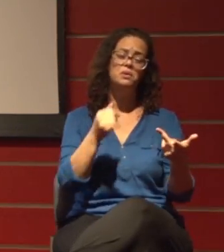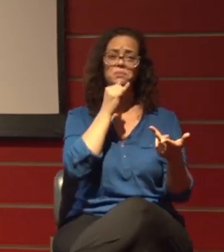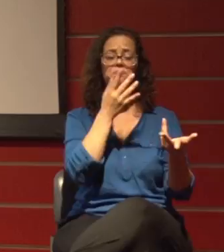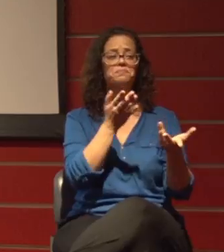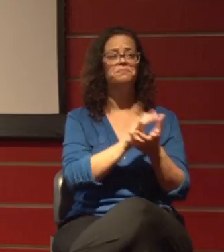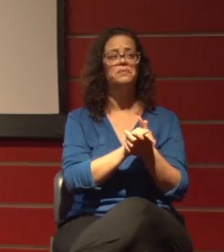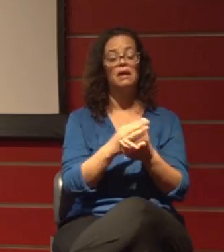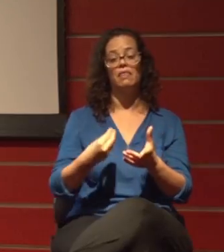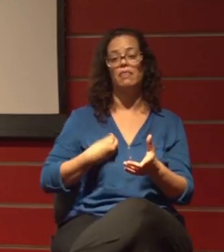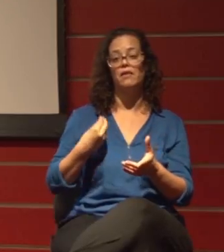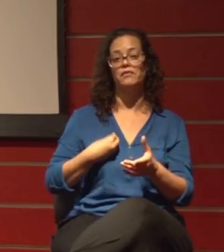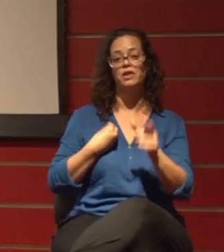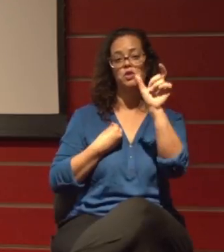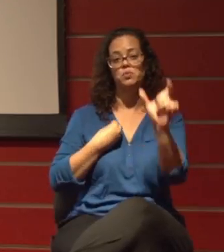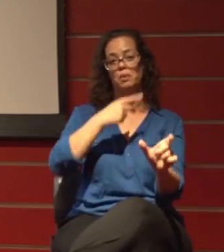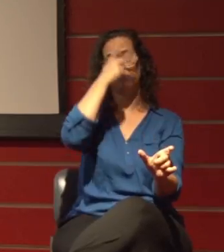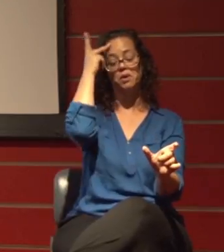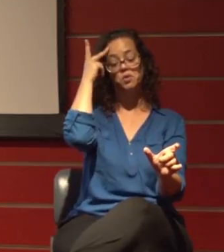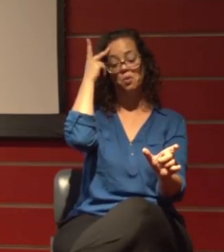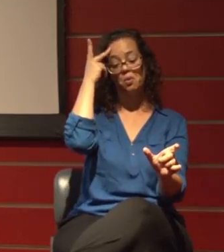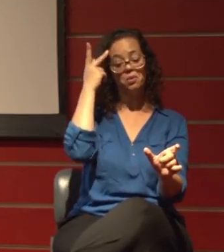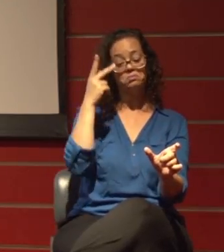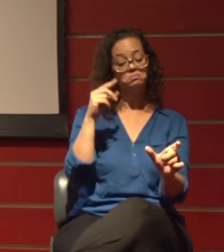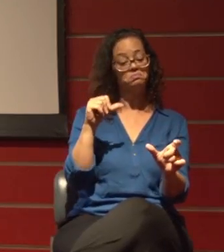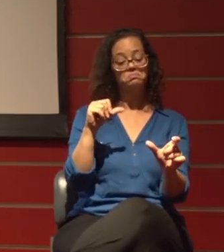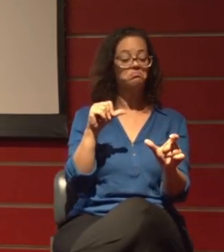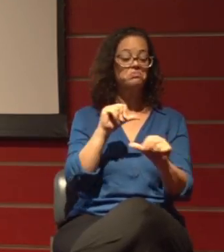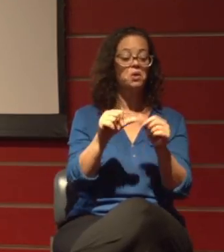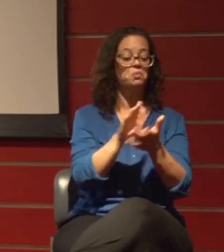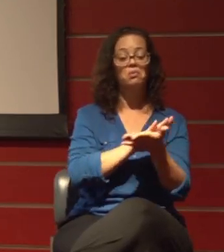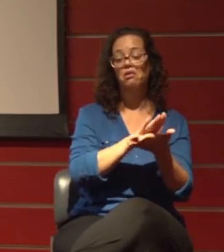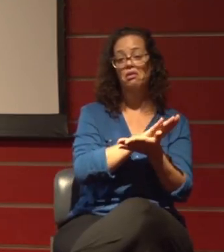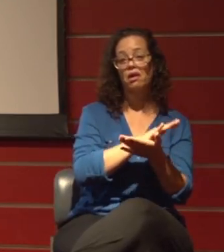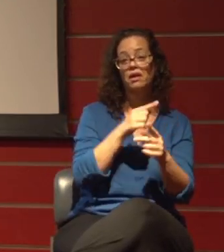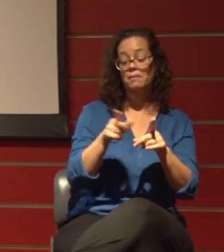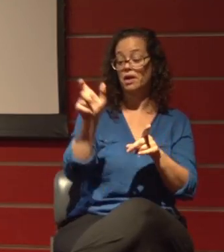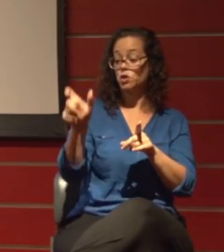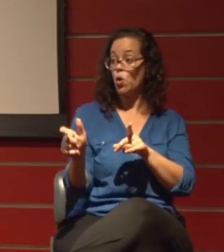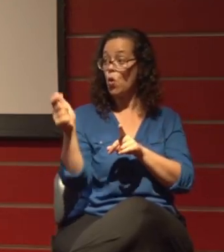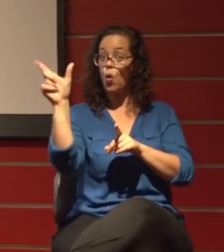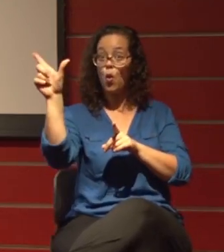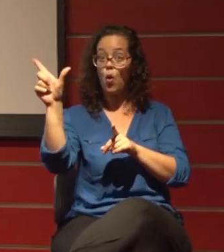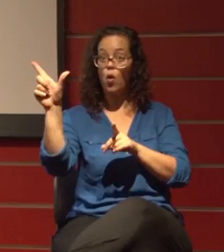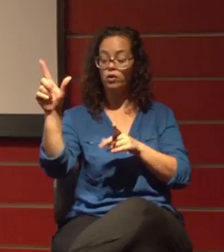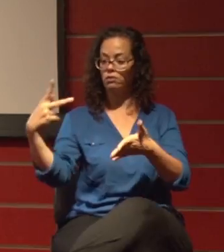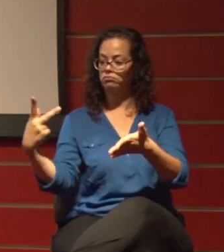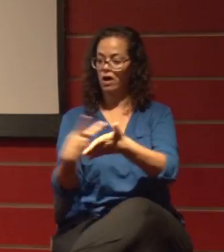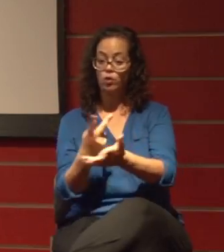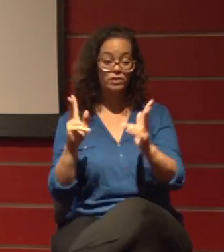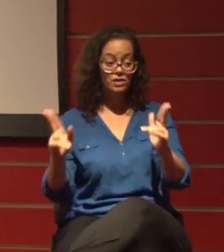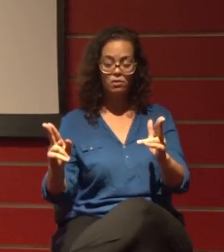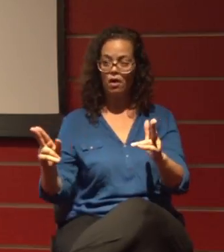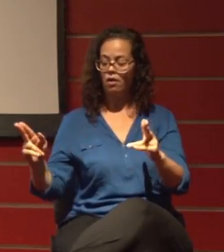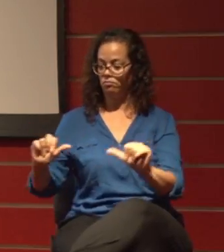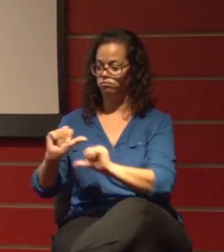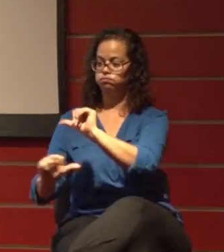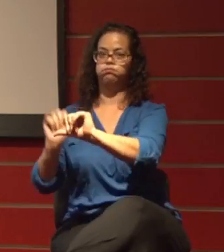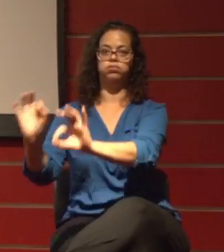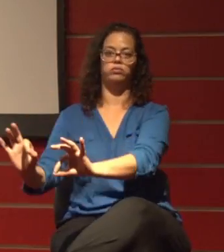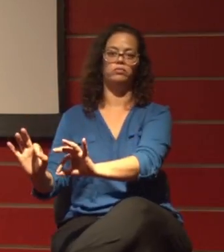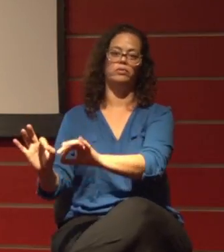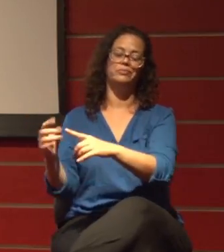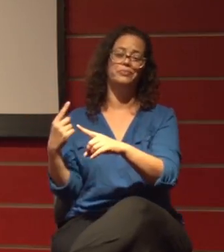exemplo na vida de alguém não muda absolutamente nada e que na vida de outra pessoa muda completamente por causa de